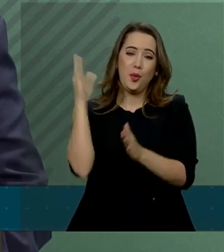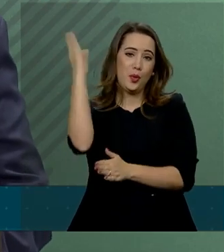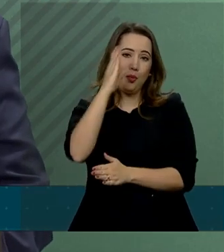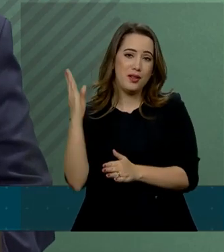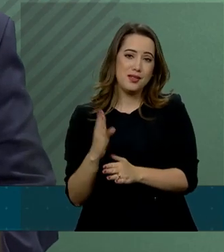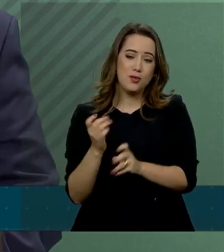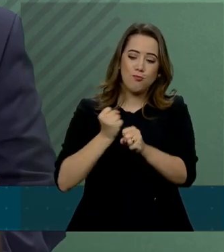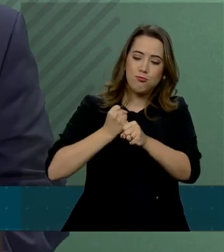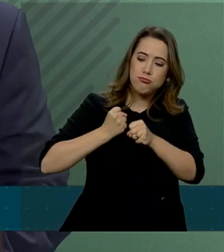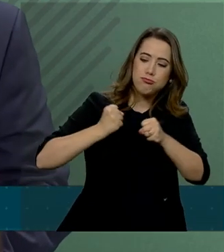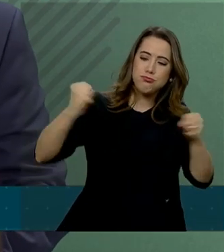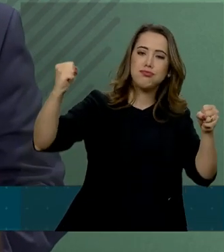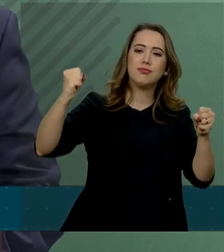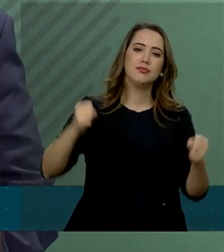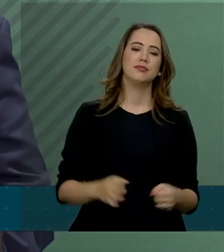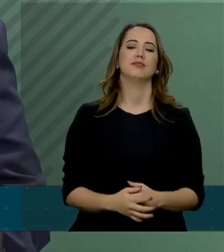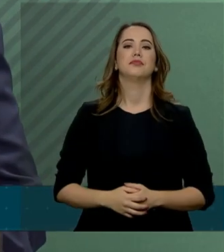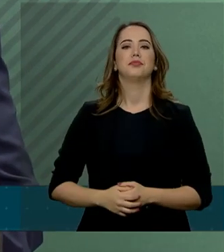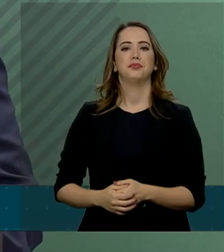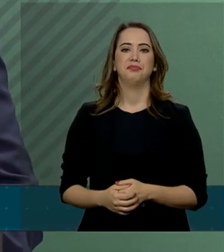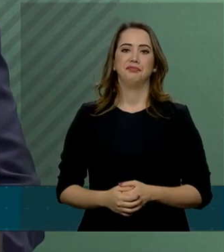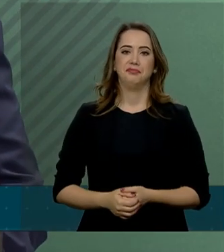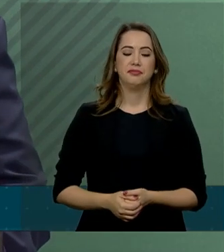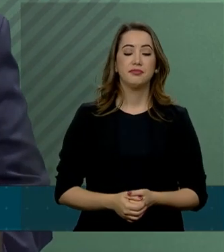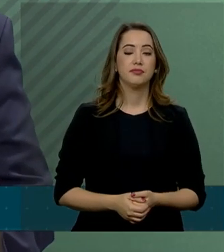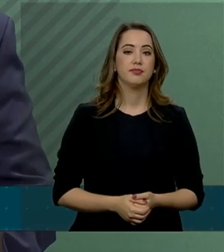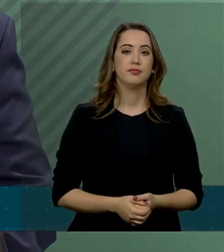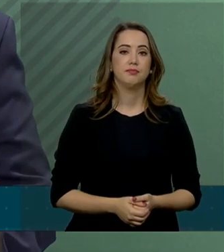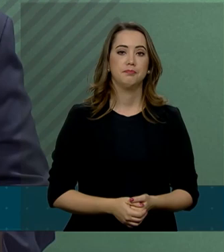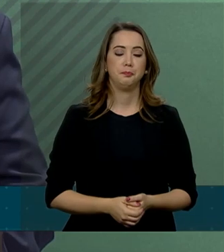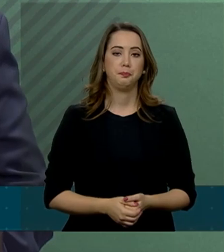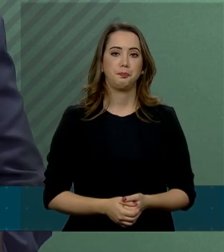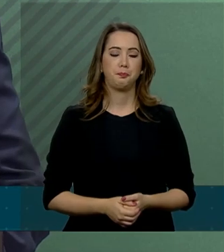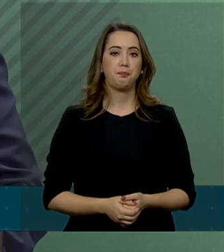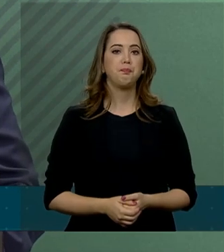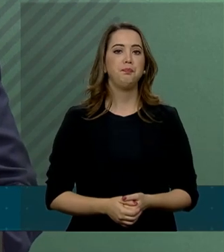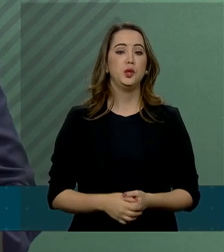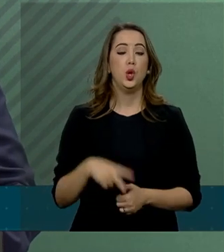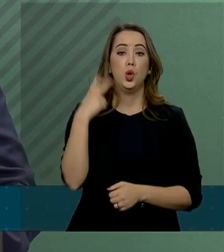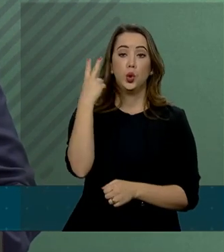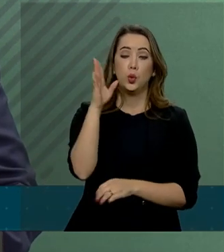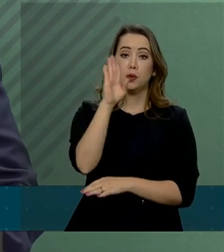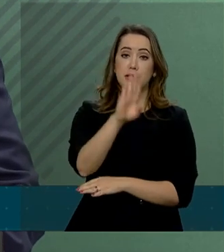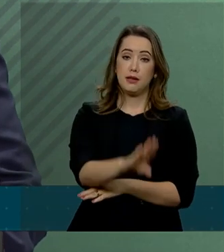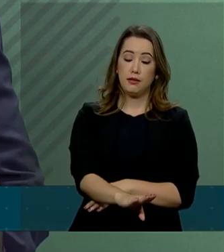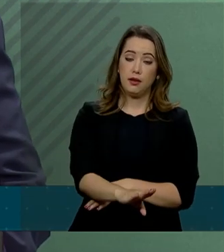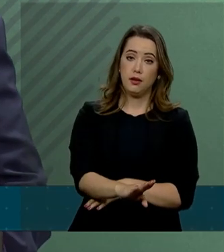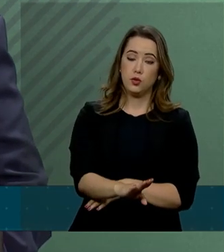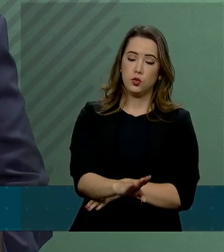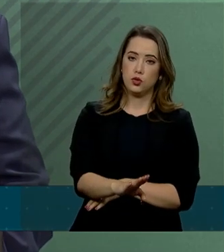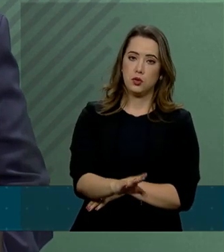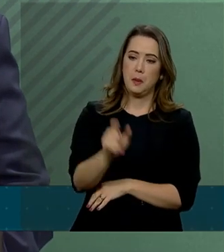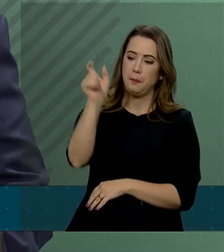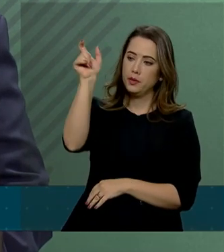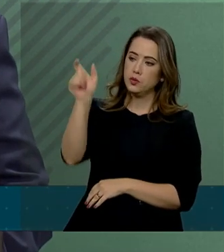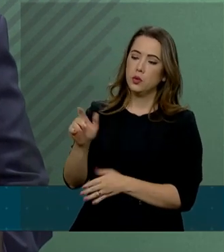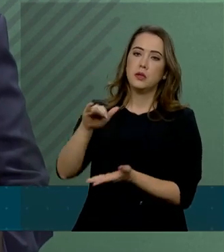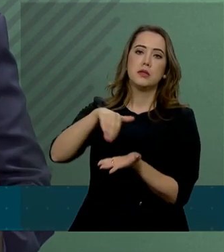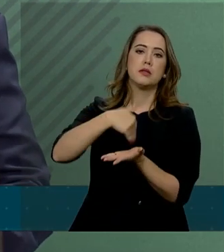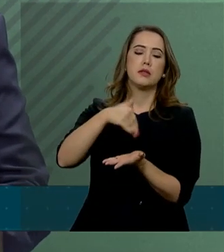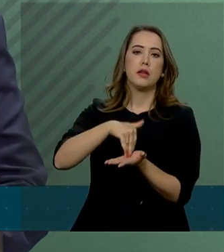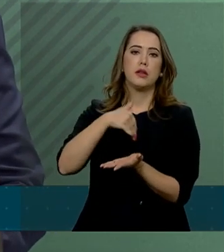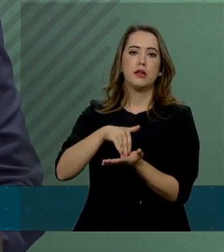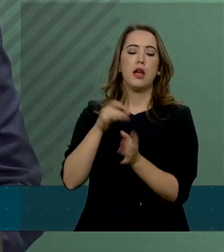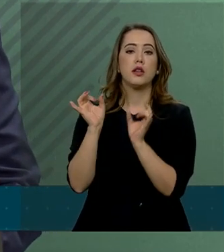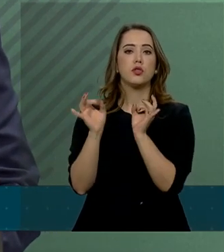fechar as contas às 14 horas wilbur ross junho o secretário de